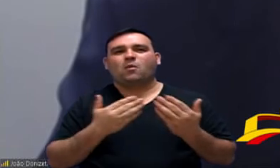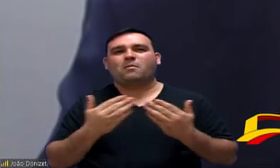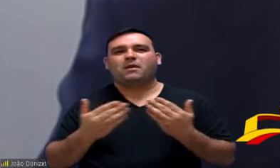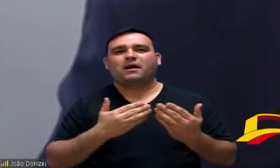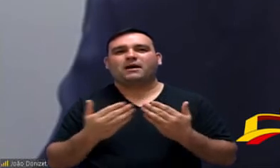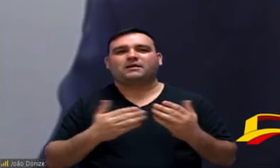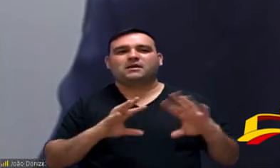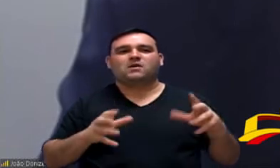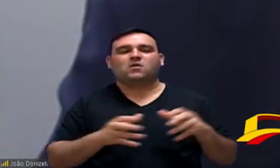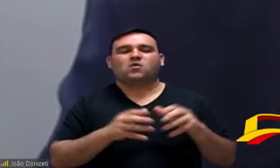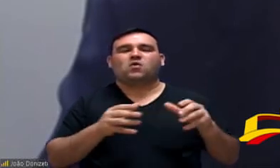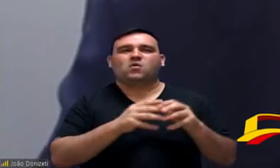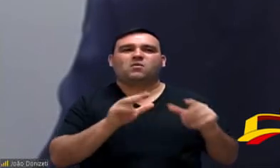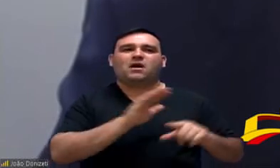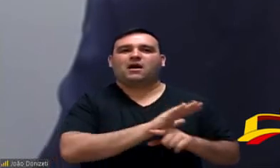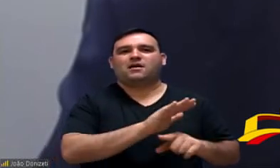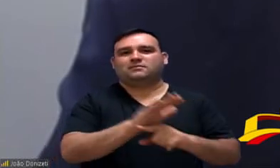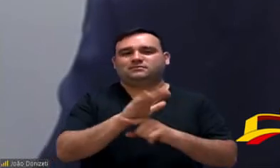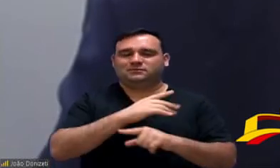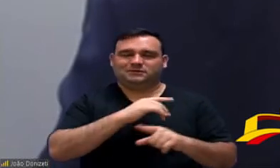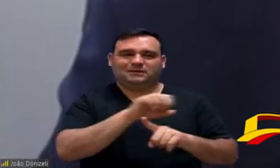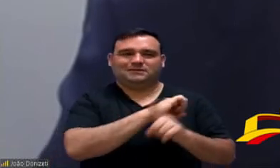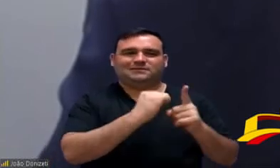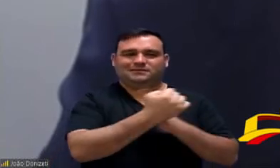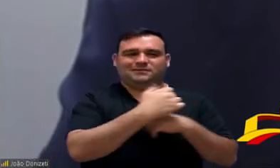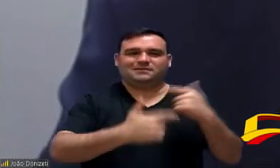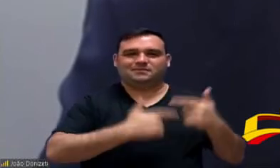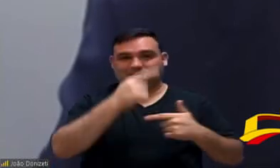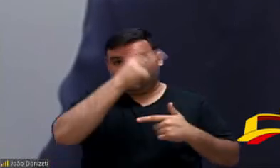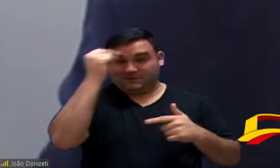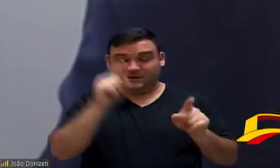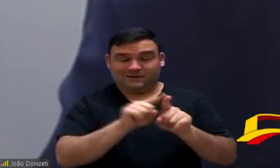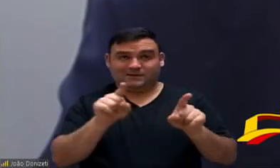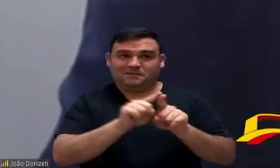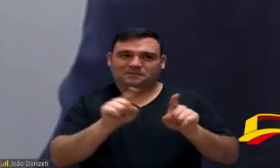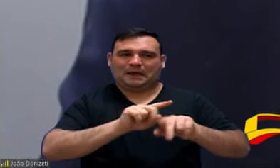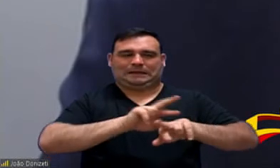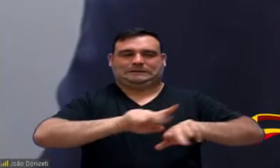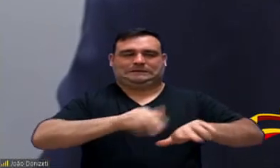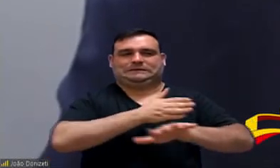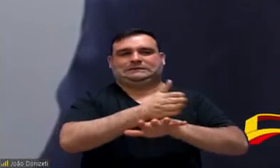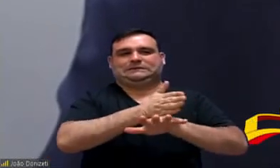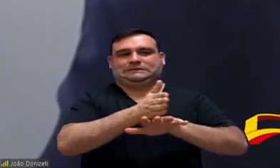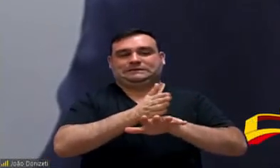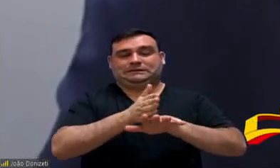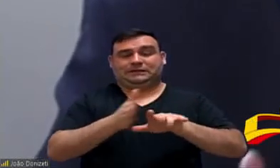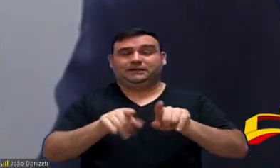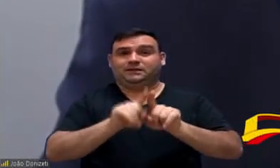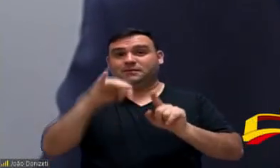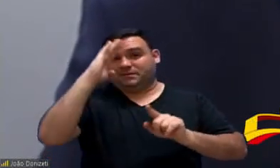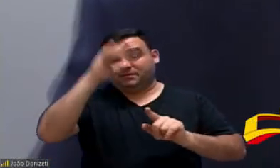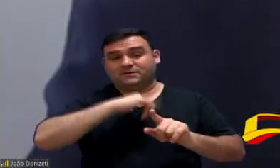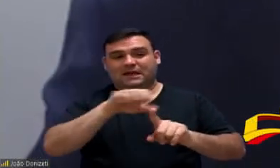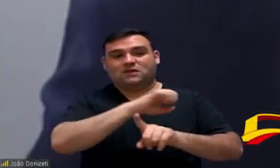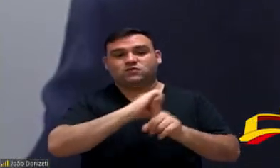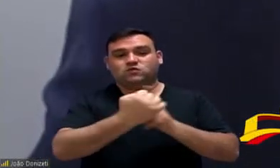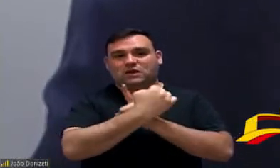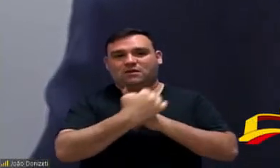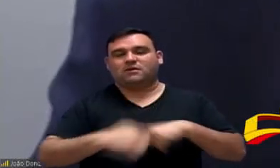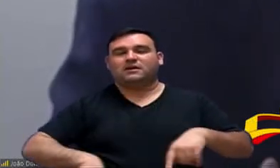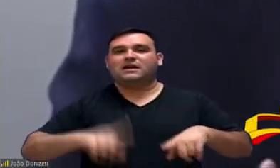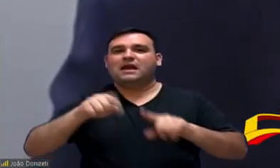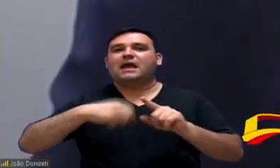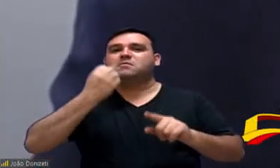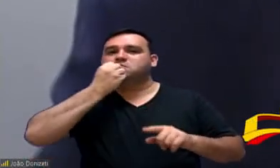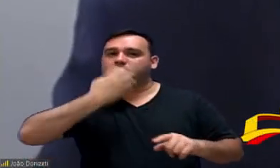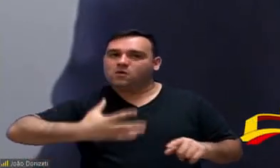as entidades assistenciais que fazem um trabalho para a prefeitura também nas mais diversas áreas, inclusive na área de assistência social. É um